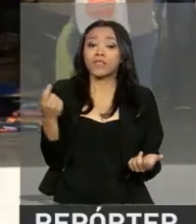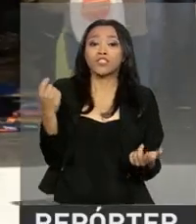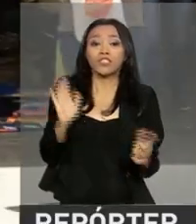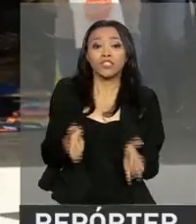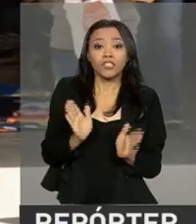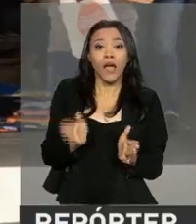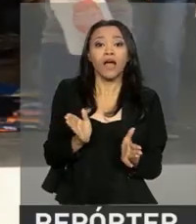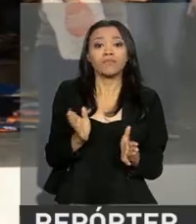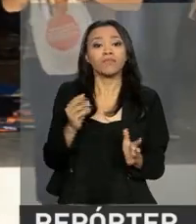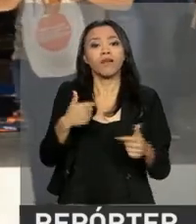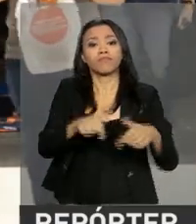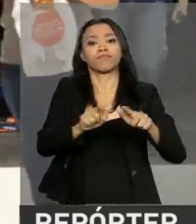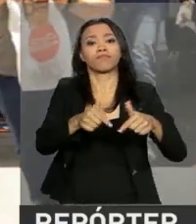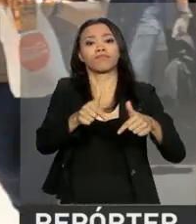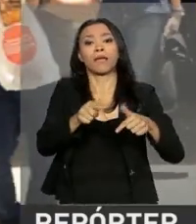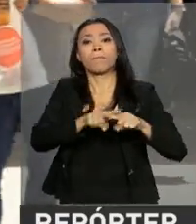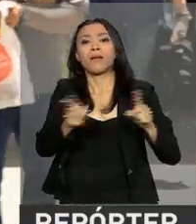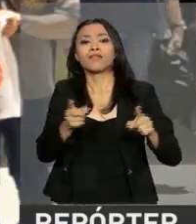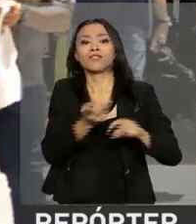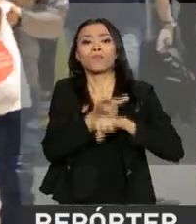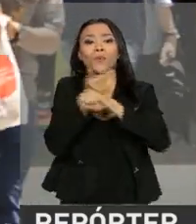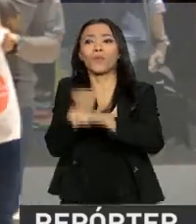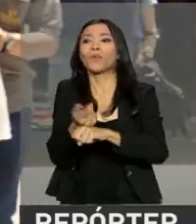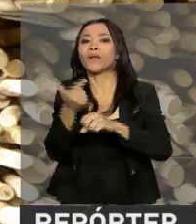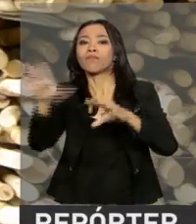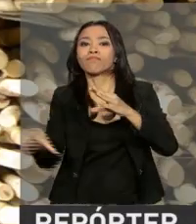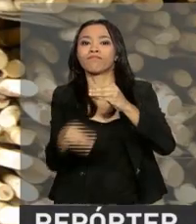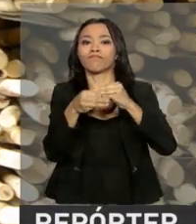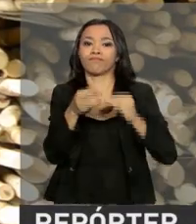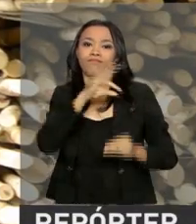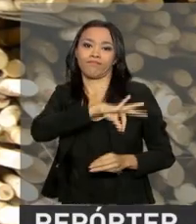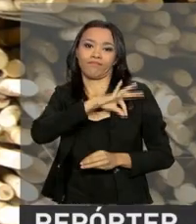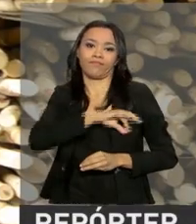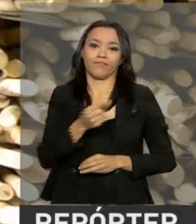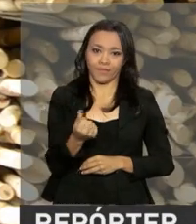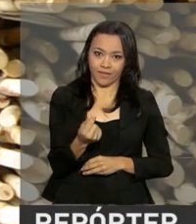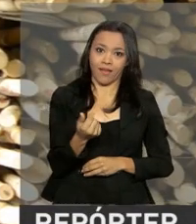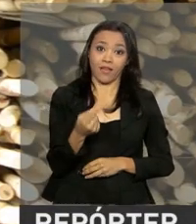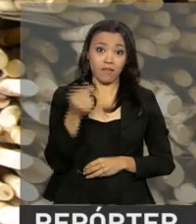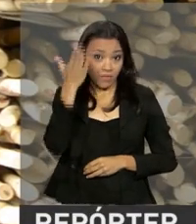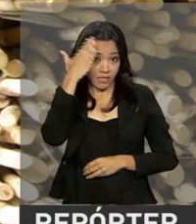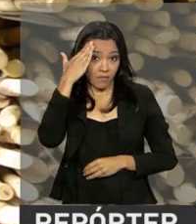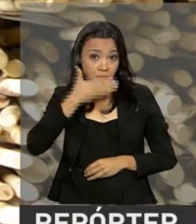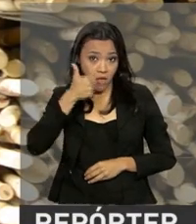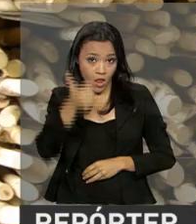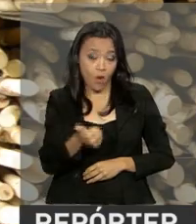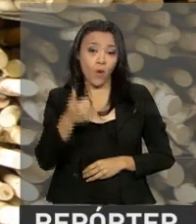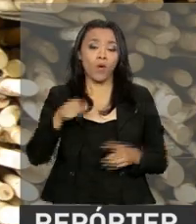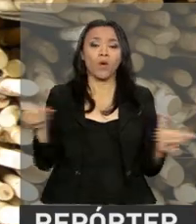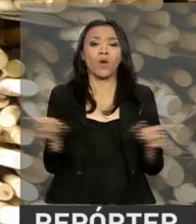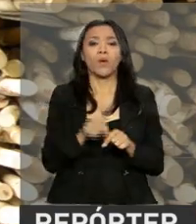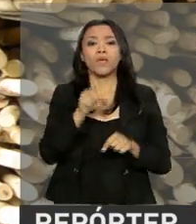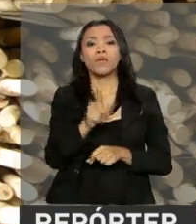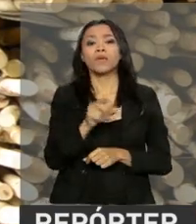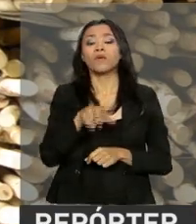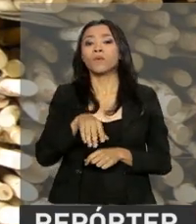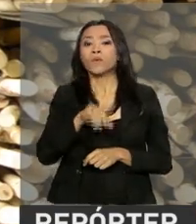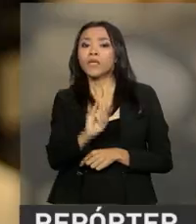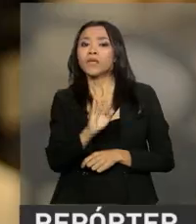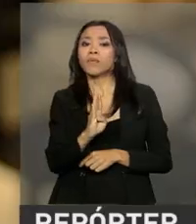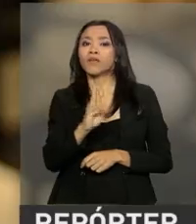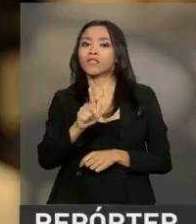estão inseridas no mercado e procuram uma renda extra para saber melhor sobre essa demanda o IBGE lançou novos